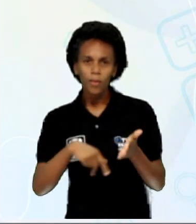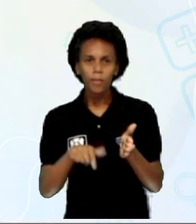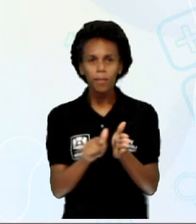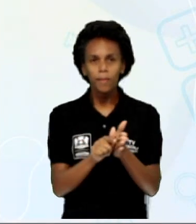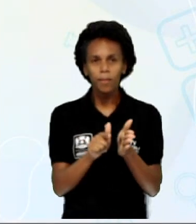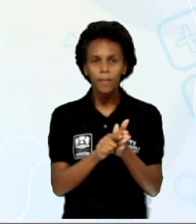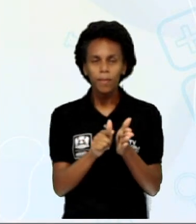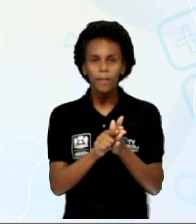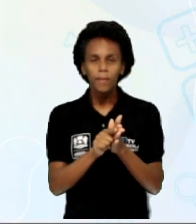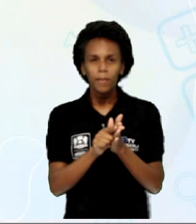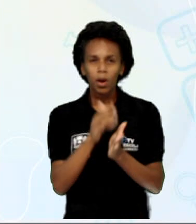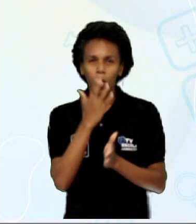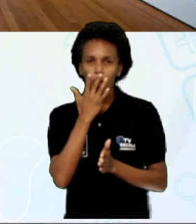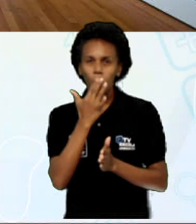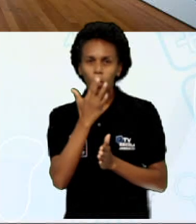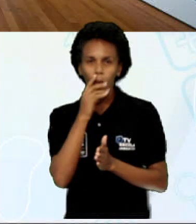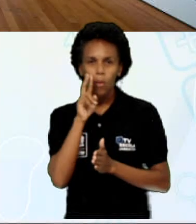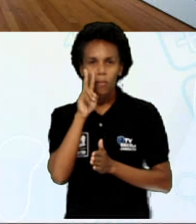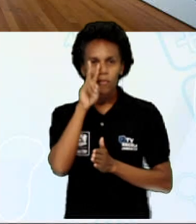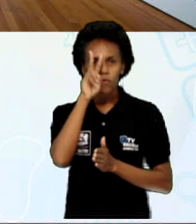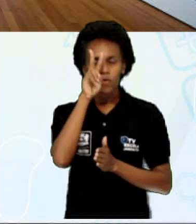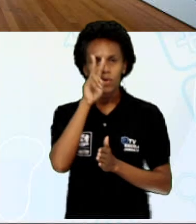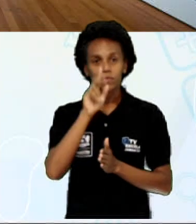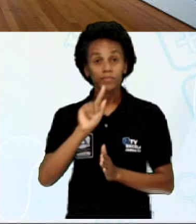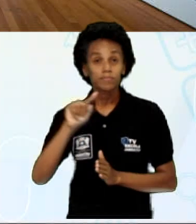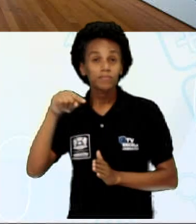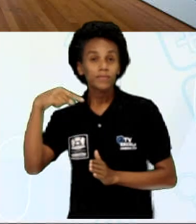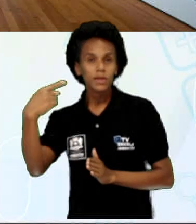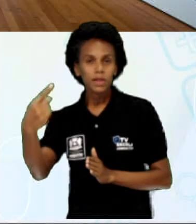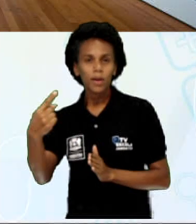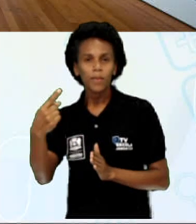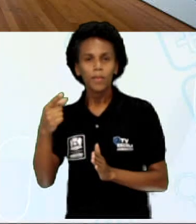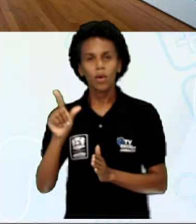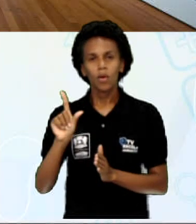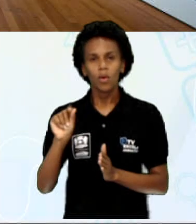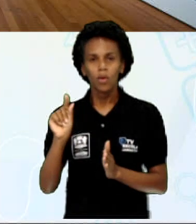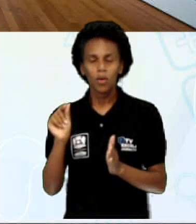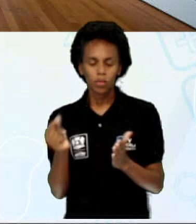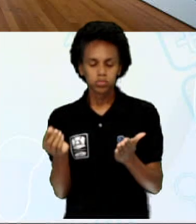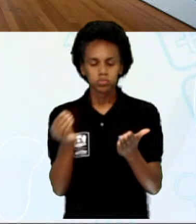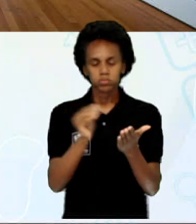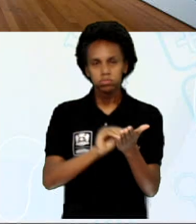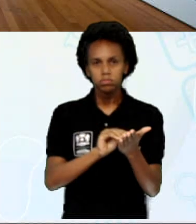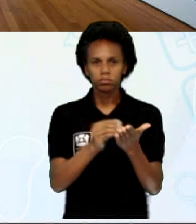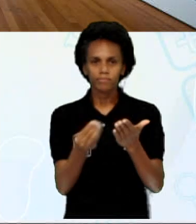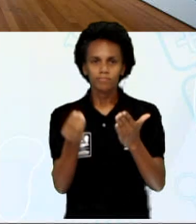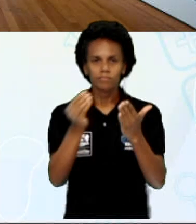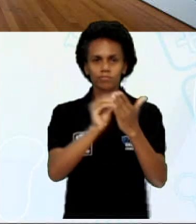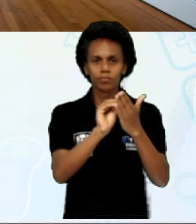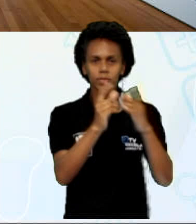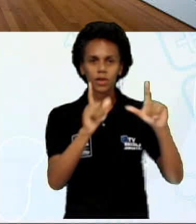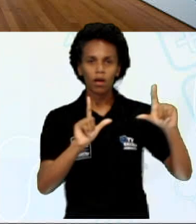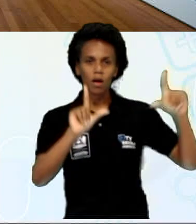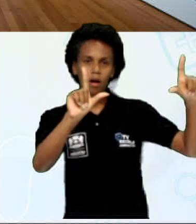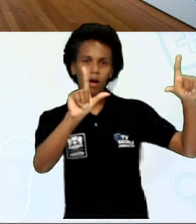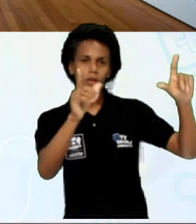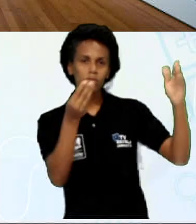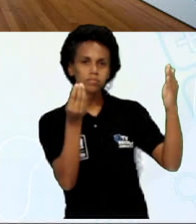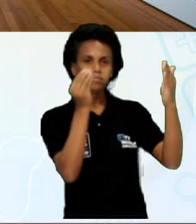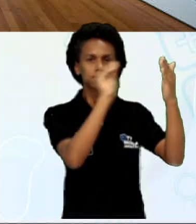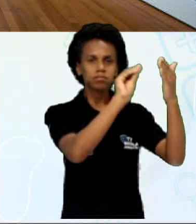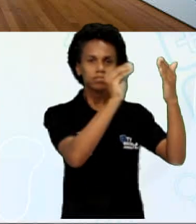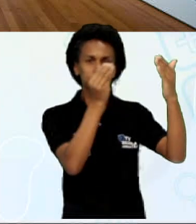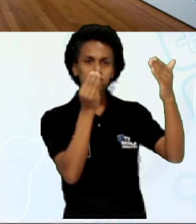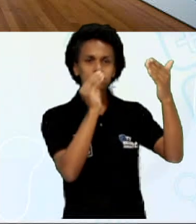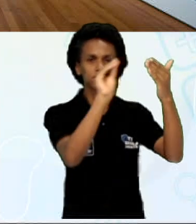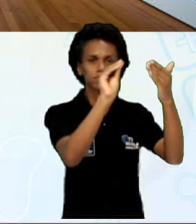bem vivas. E depois ele ia colando esses recortes na sua tela. Ele usava como base as